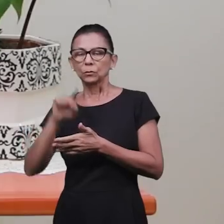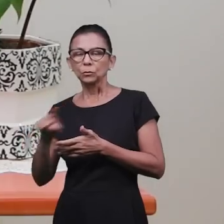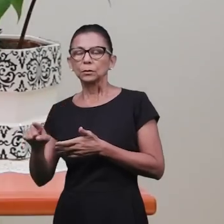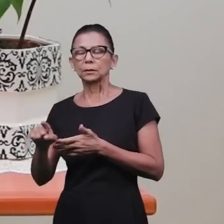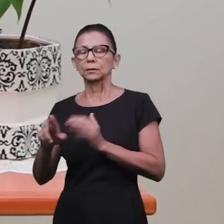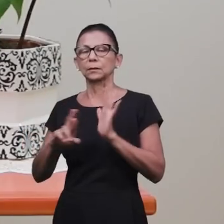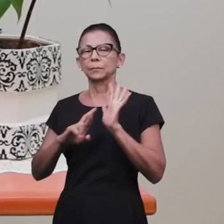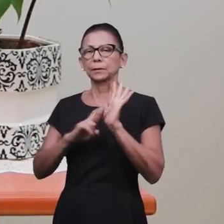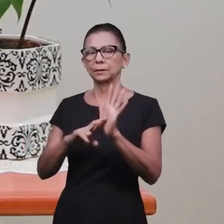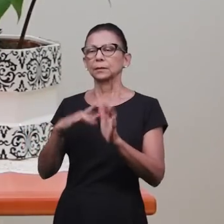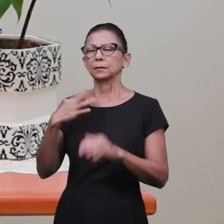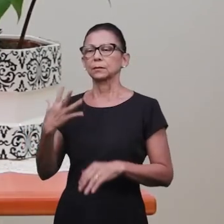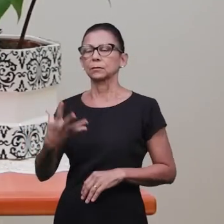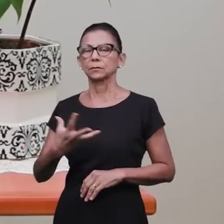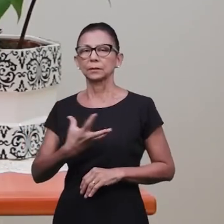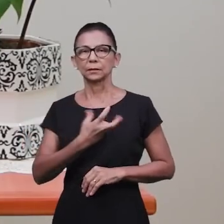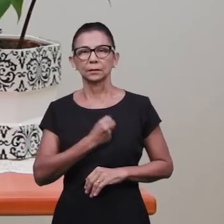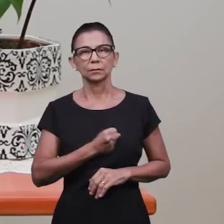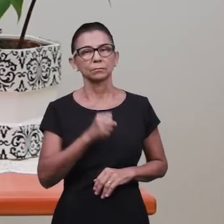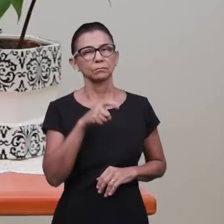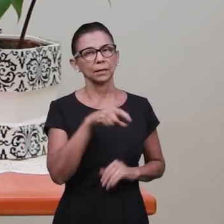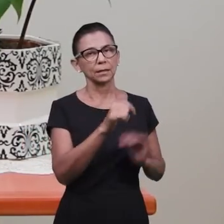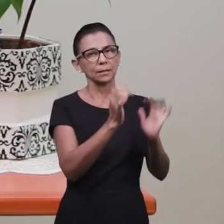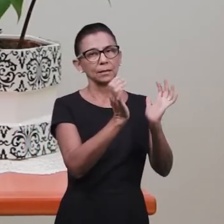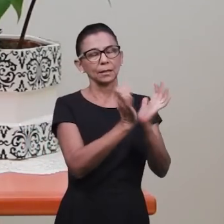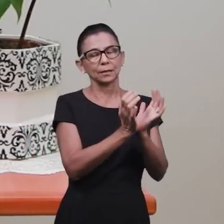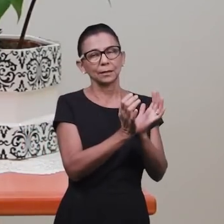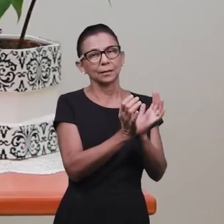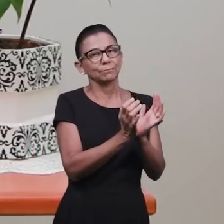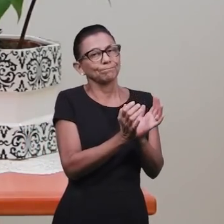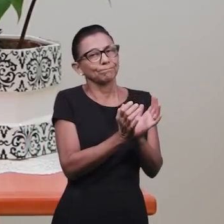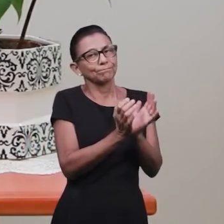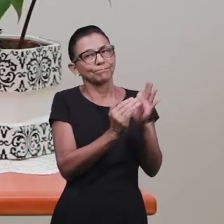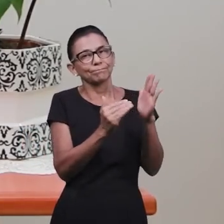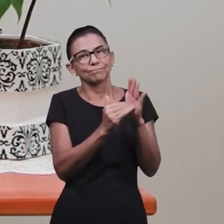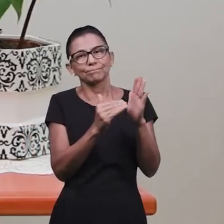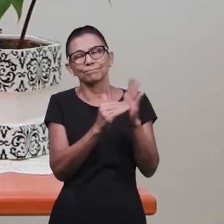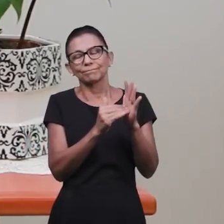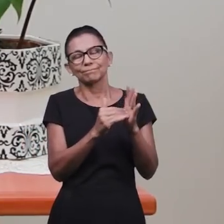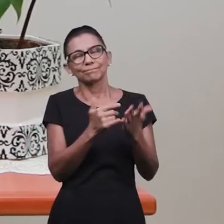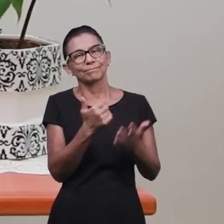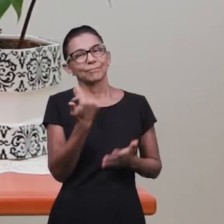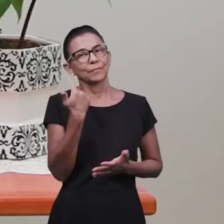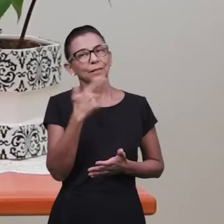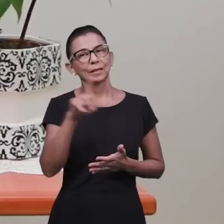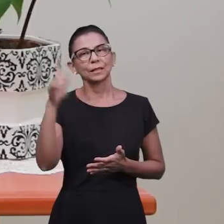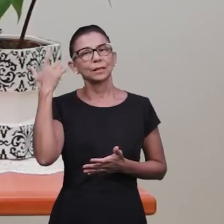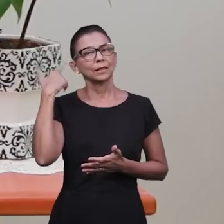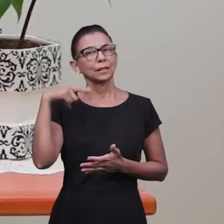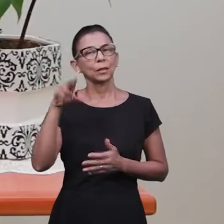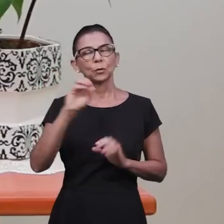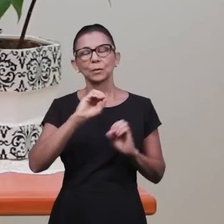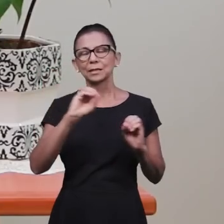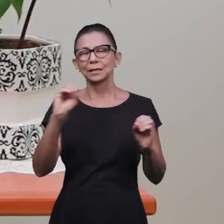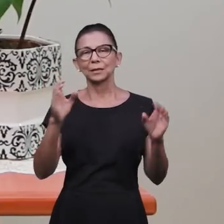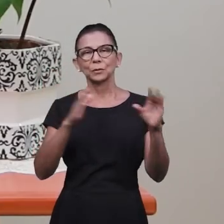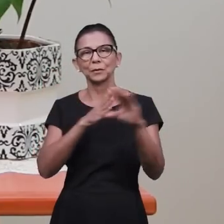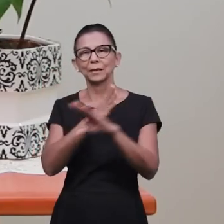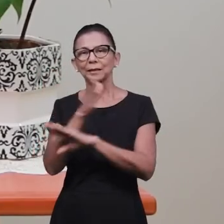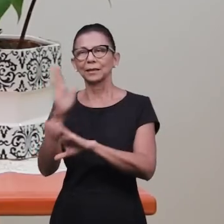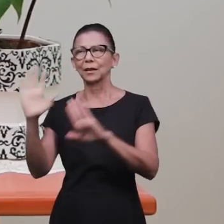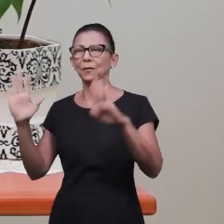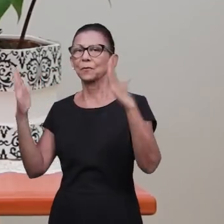virgens loucas, elas não tinham luz e não puderam entrar para a festa, mas as